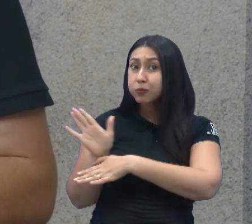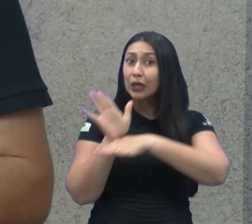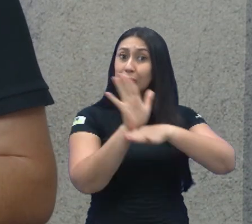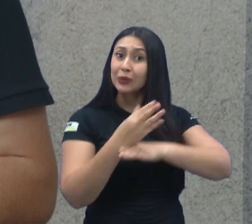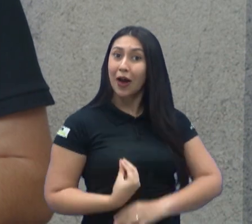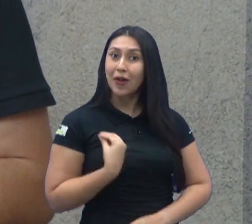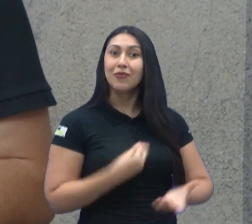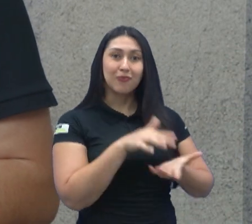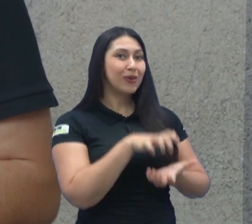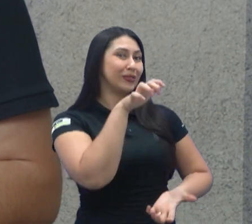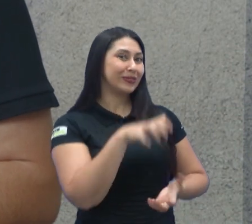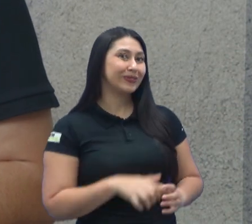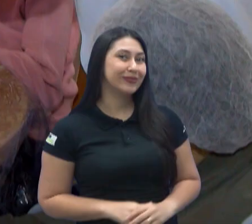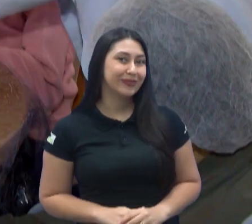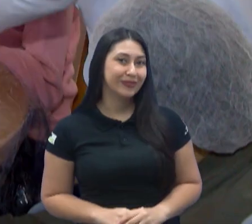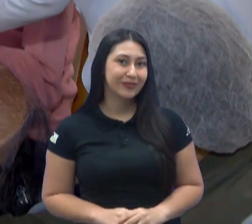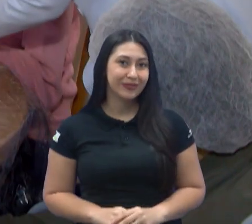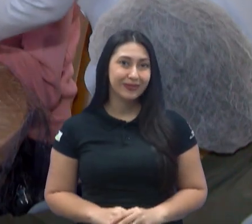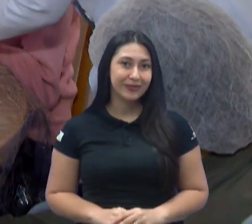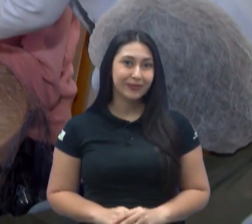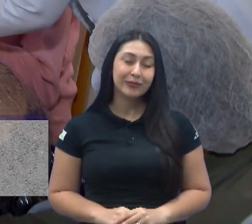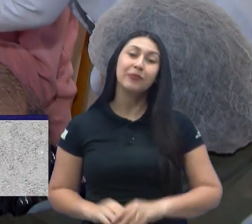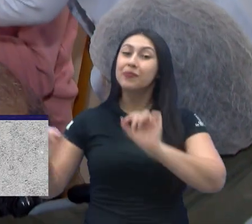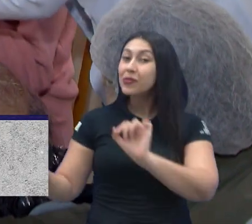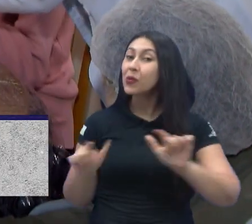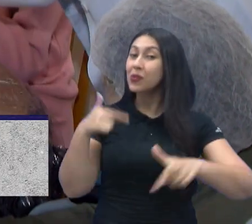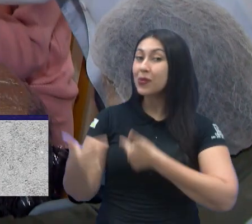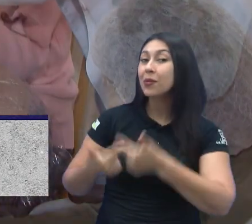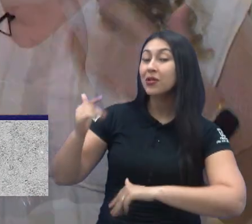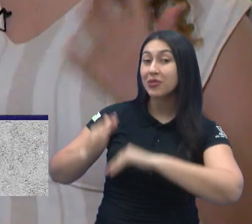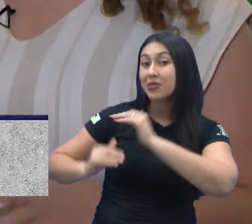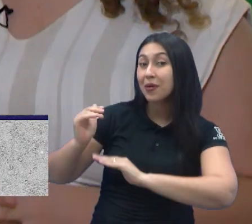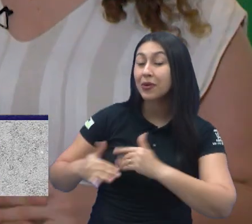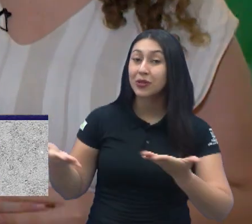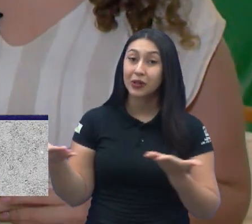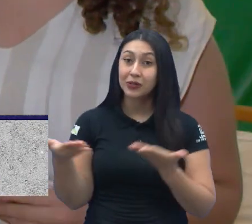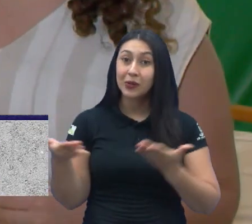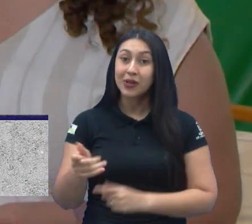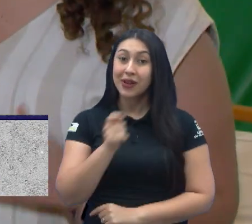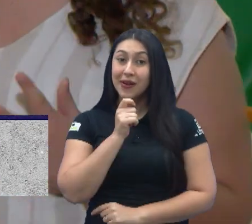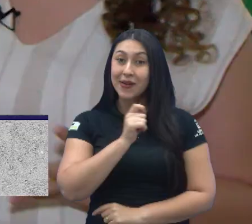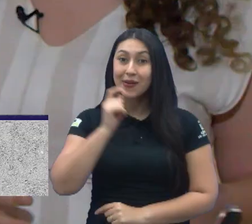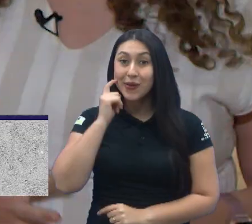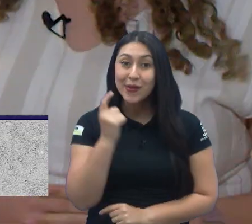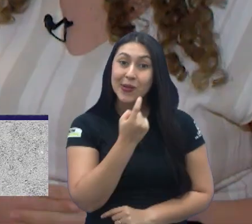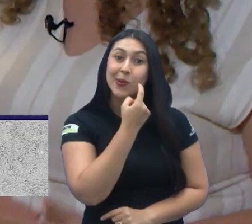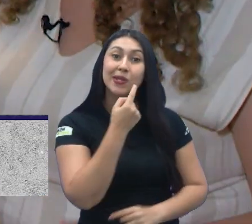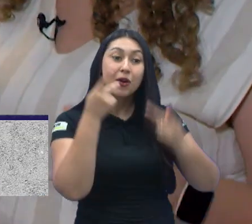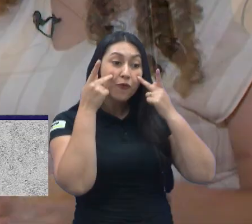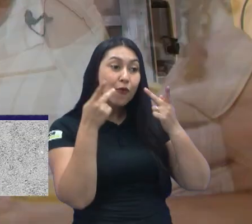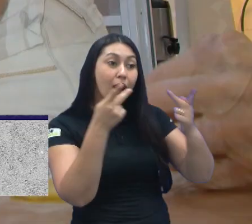dos idosos. No quadro Mercado na Prática de hoje, a repórter Luísa Minas foi